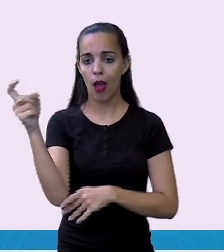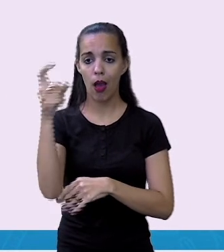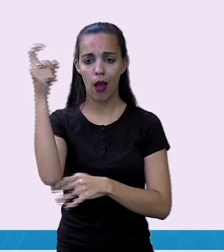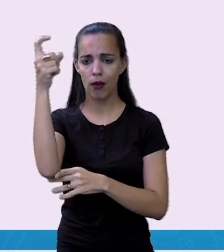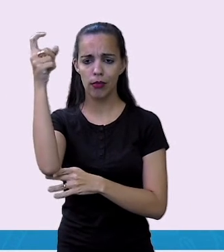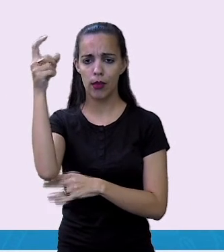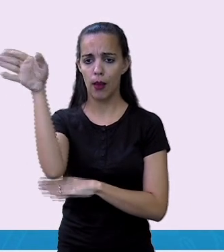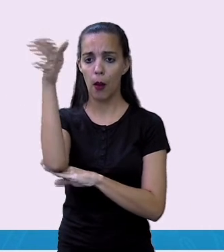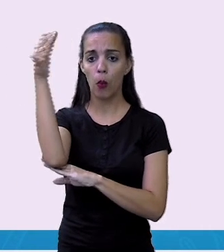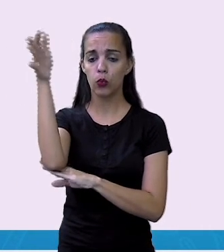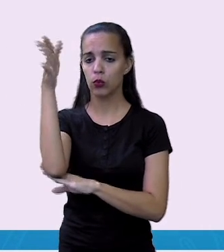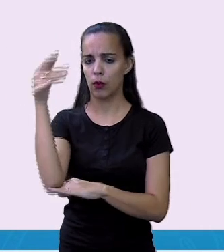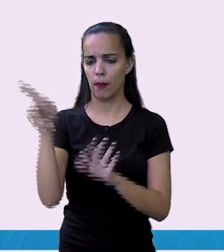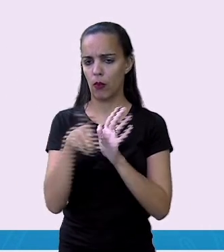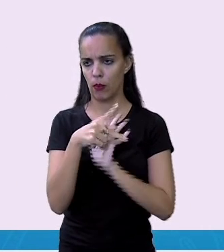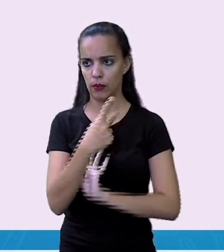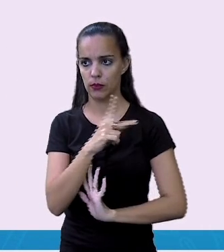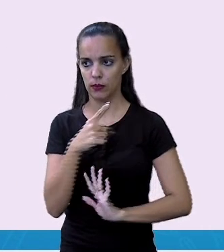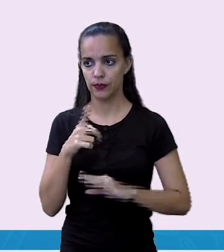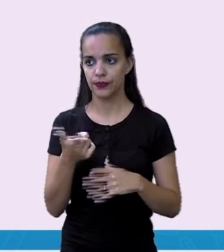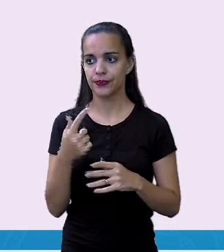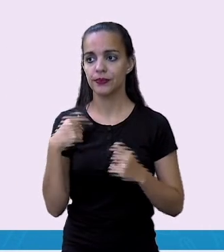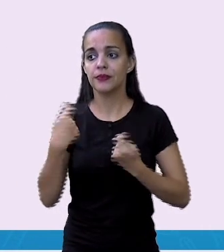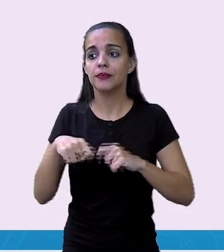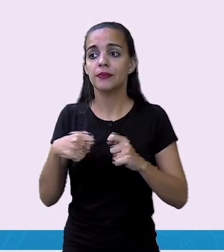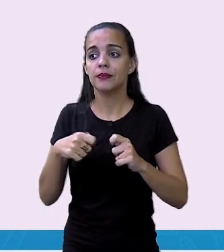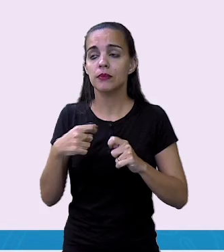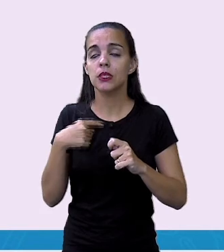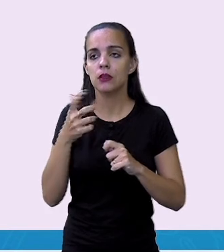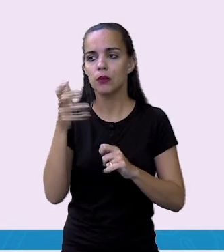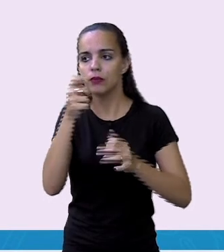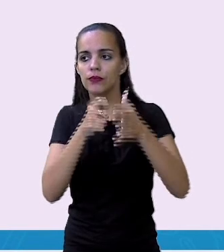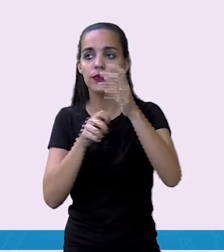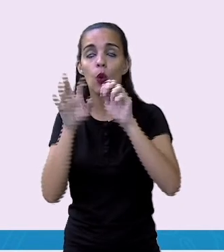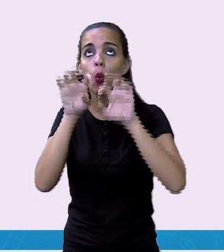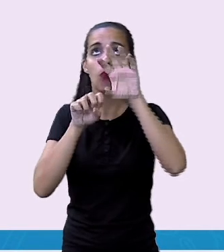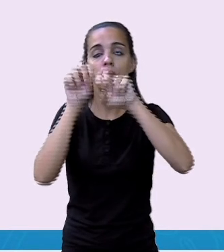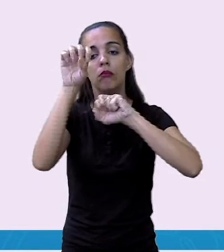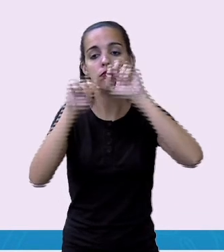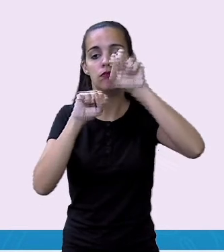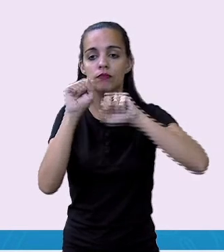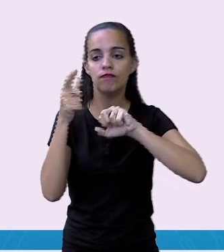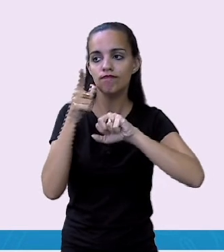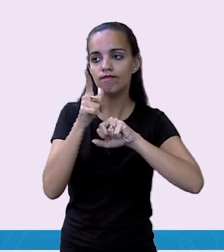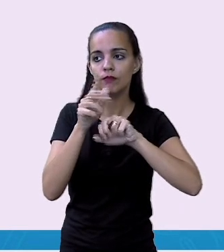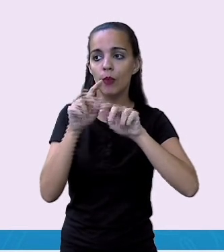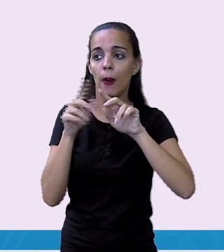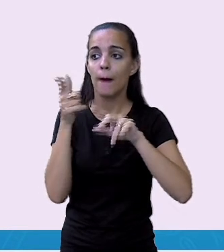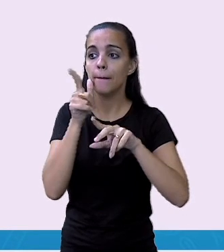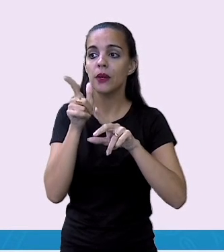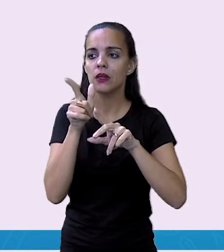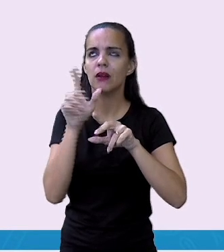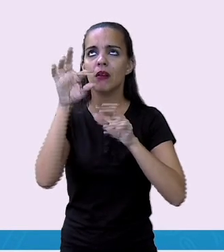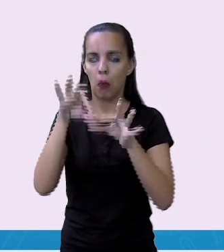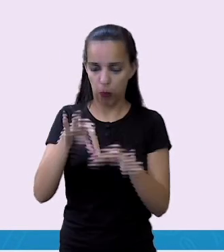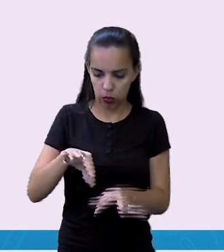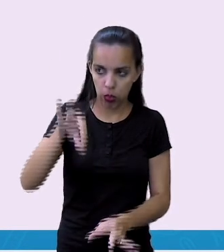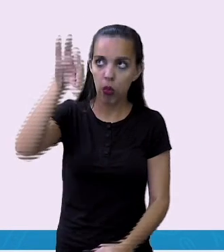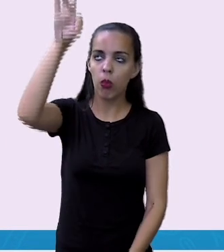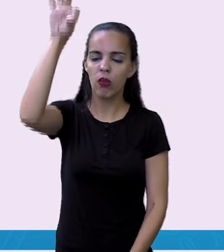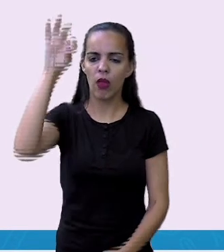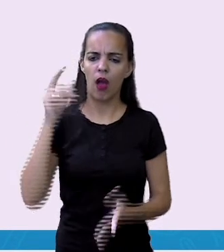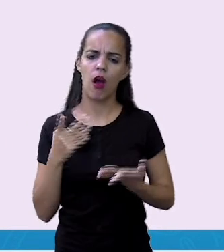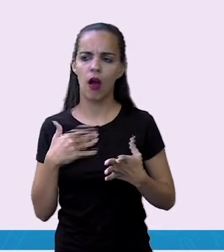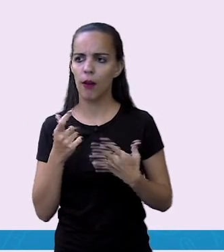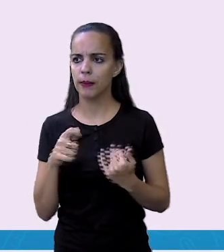desse mastro. Gente, nós não precisamos de escalar ou subir ou ficar colocando uma fita métrica